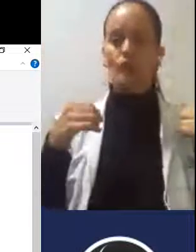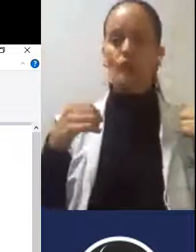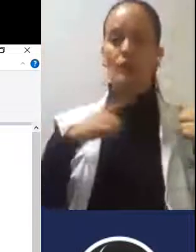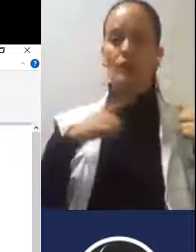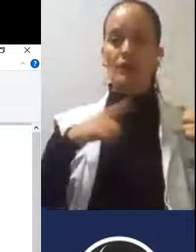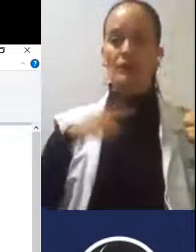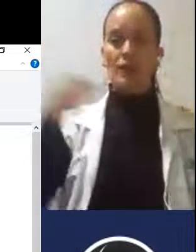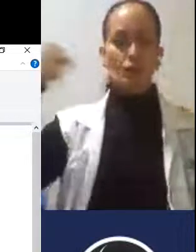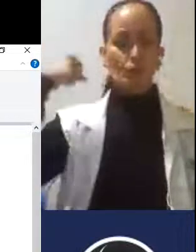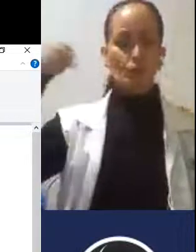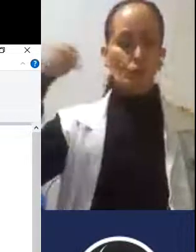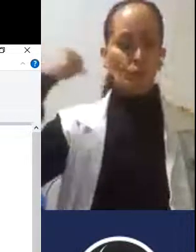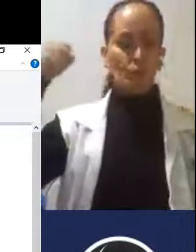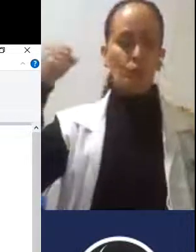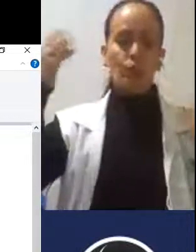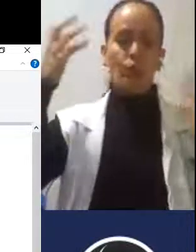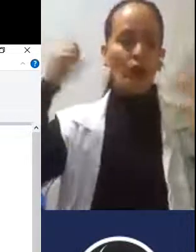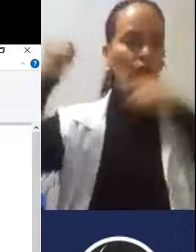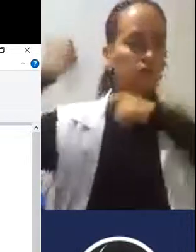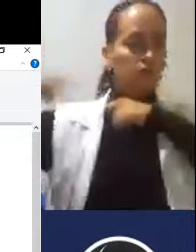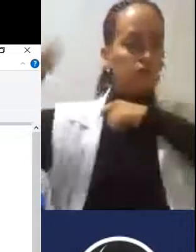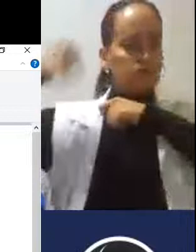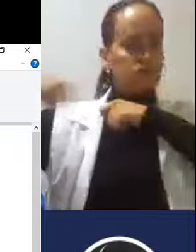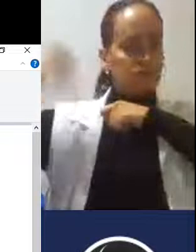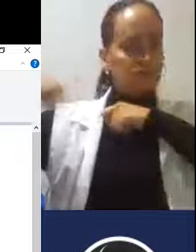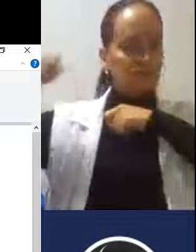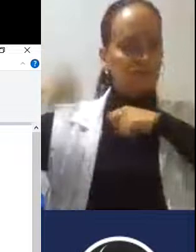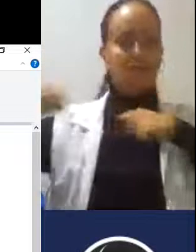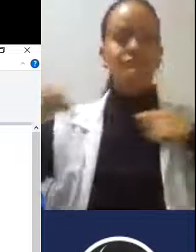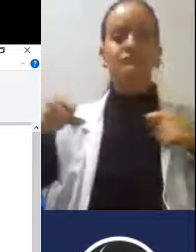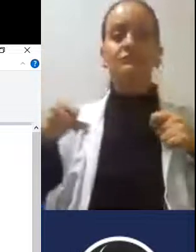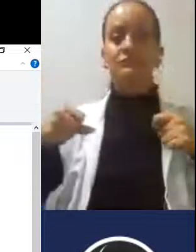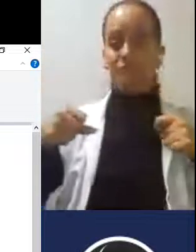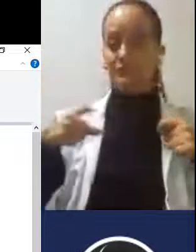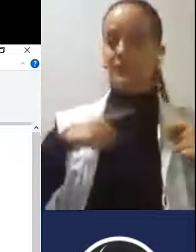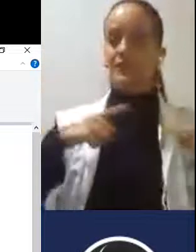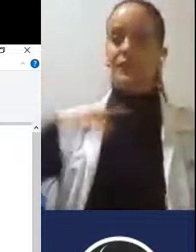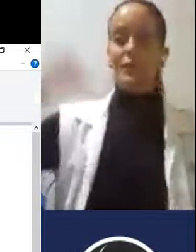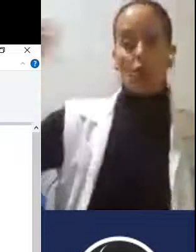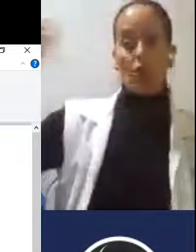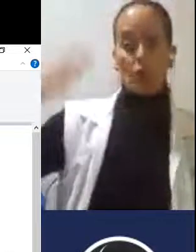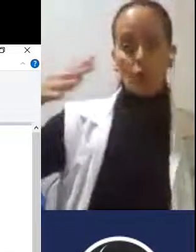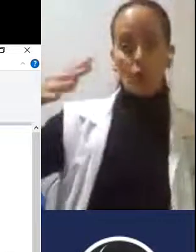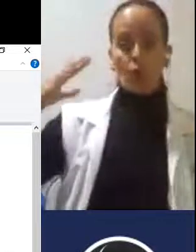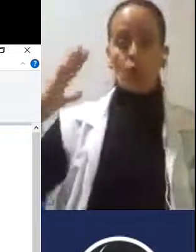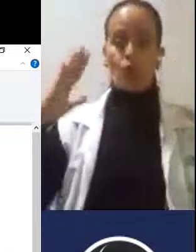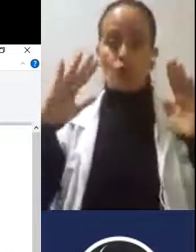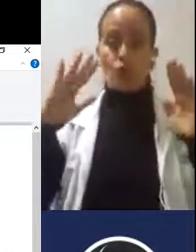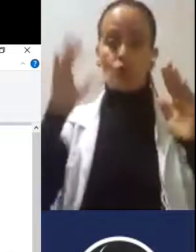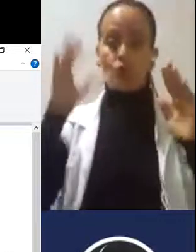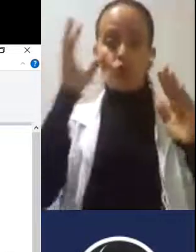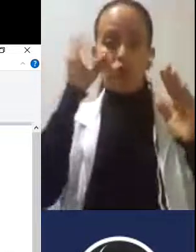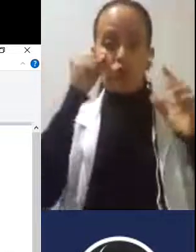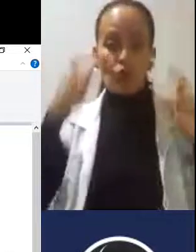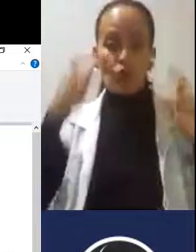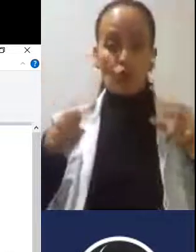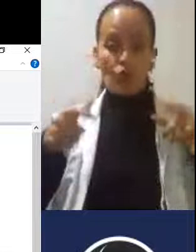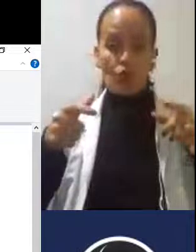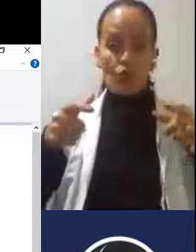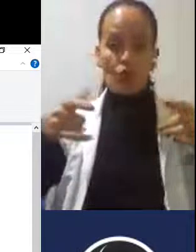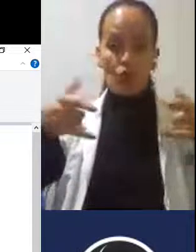de resistências diferentes, certo? A gente tem uma lâmpada de 1/4, uma tomada com, sei lá, um carregador de celular,